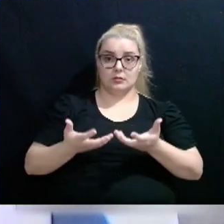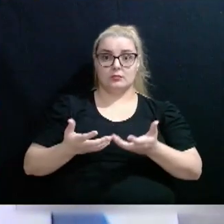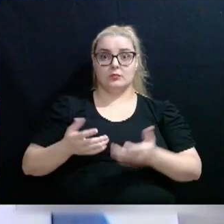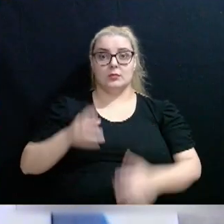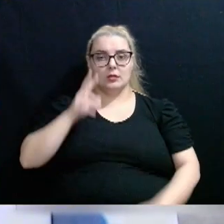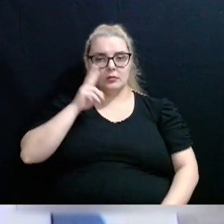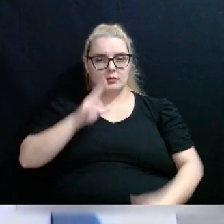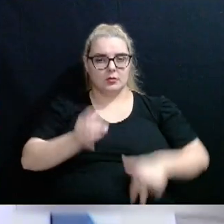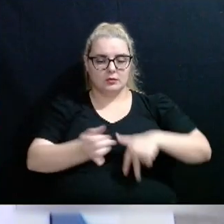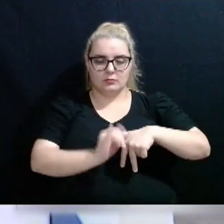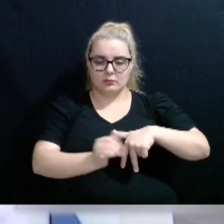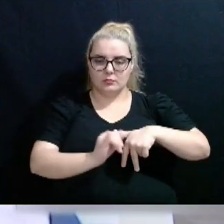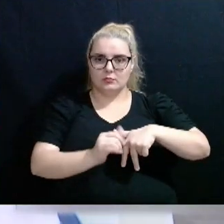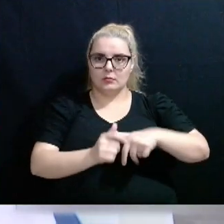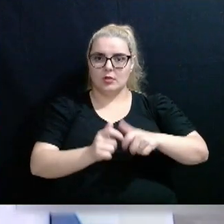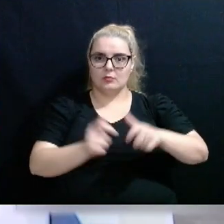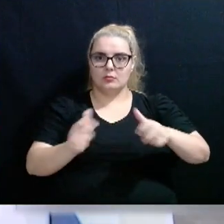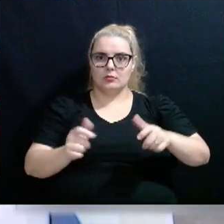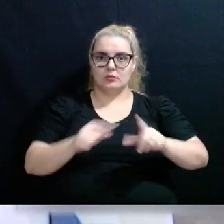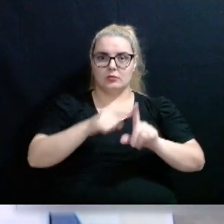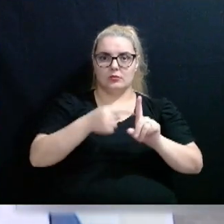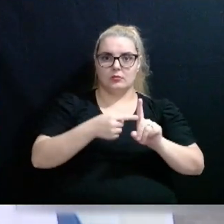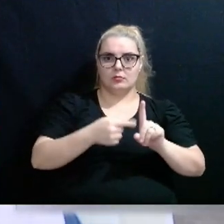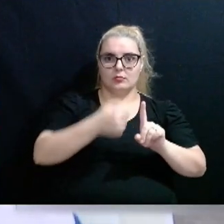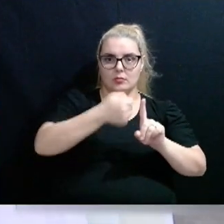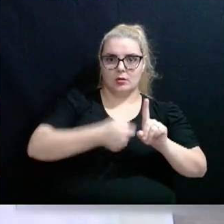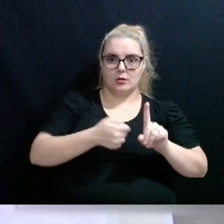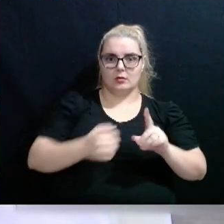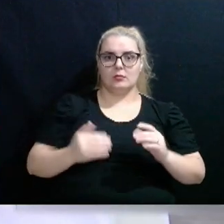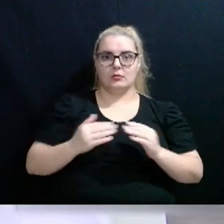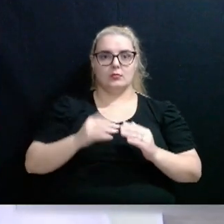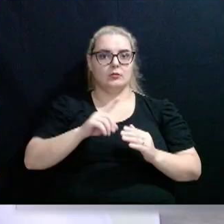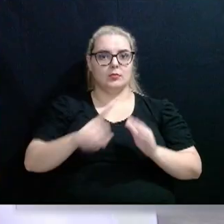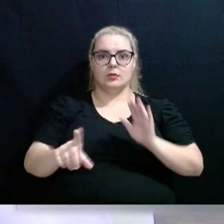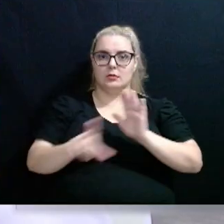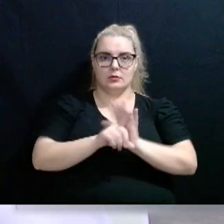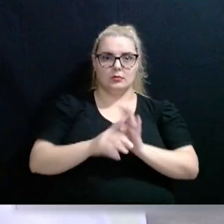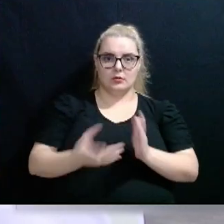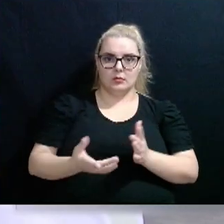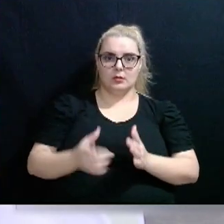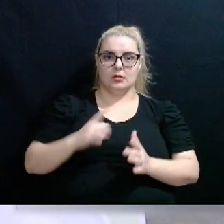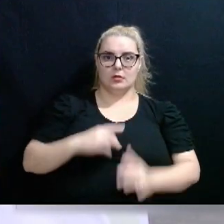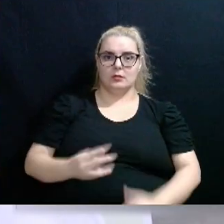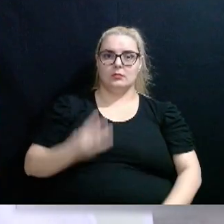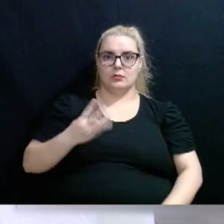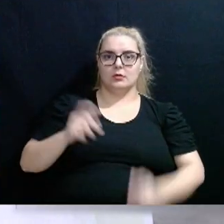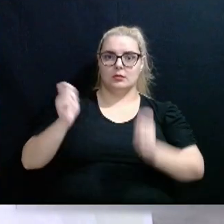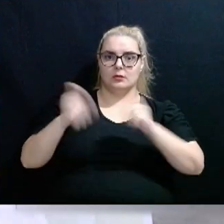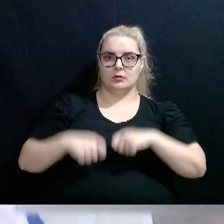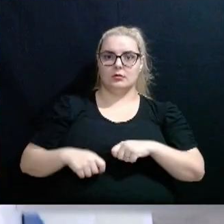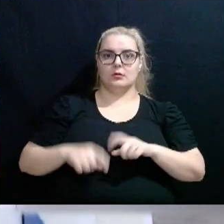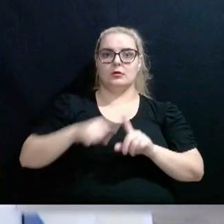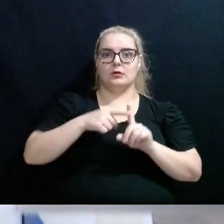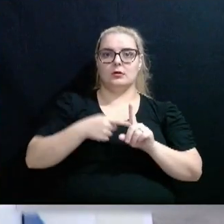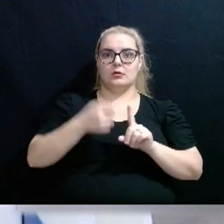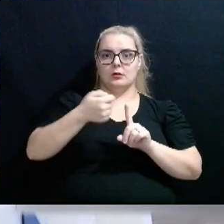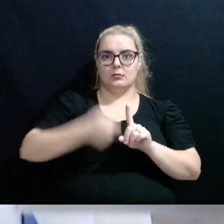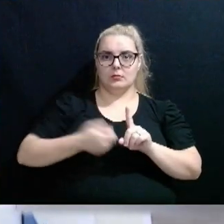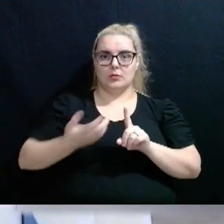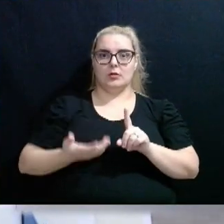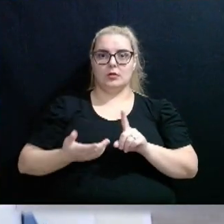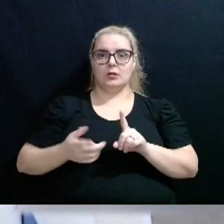crescente pró-aborto por meios não legais. Nós temos 3 possibilidades de aborto que são